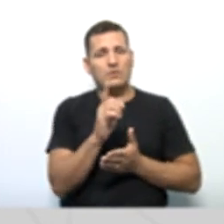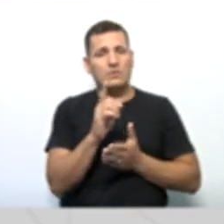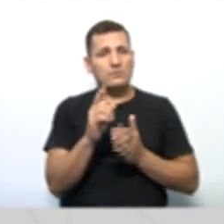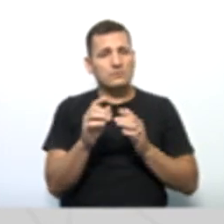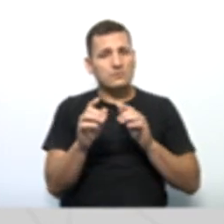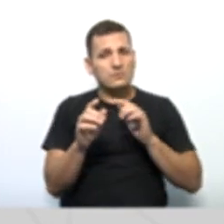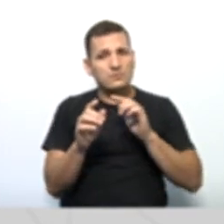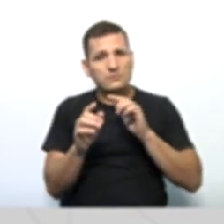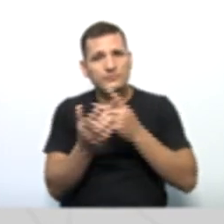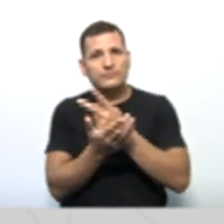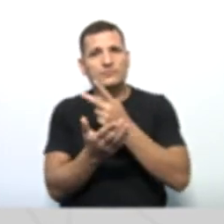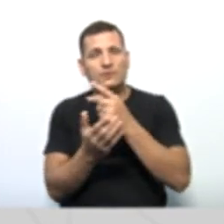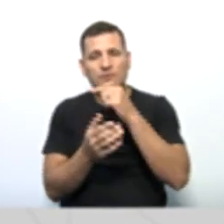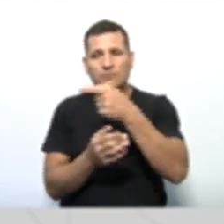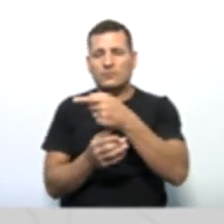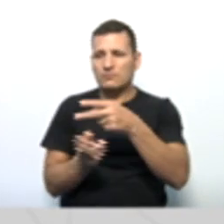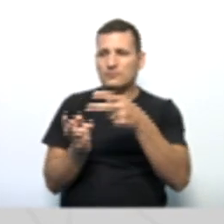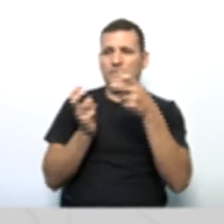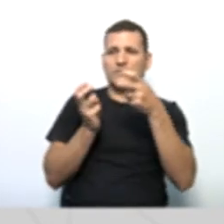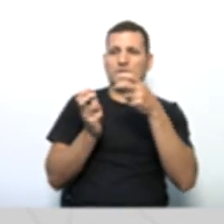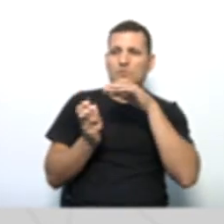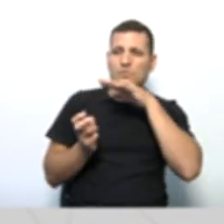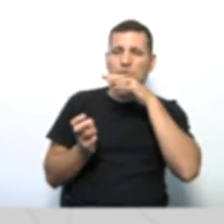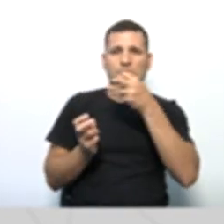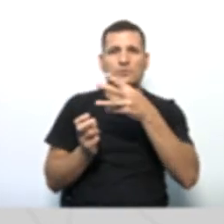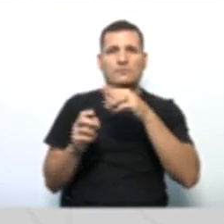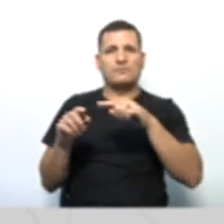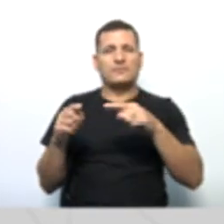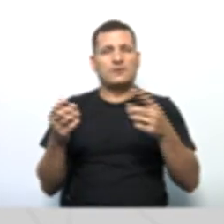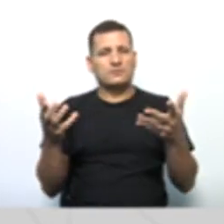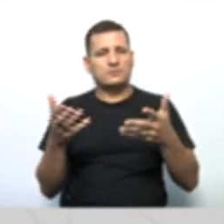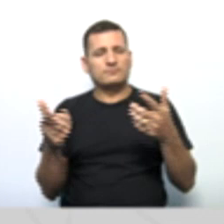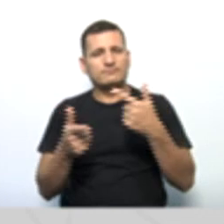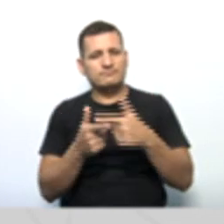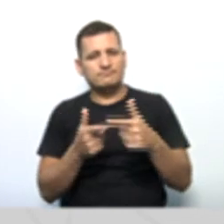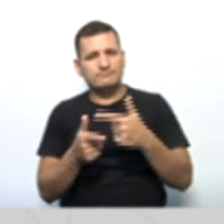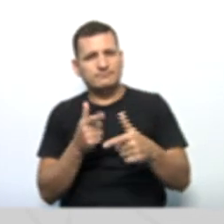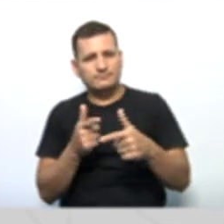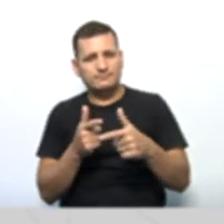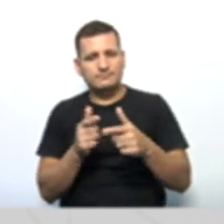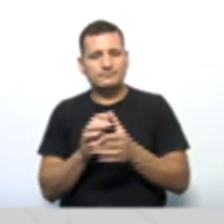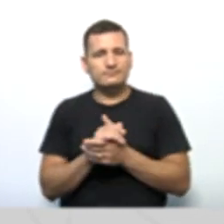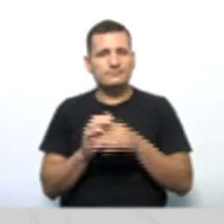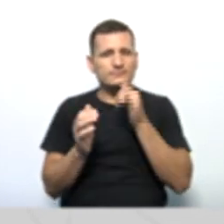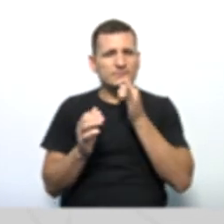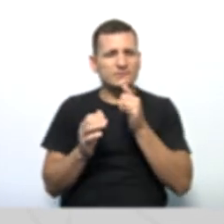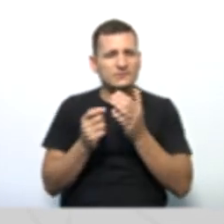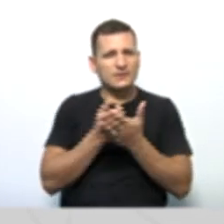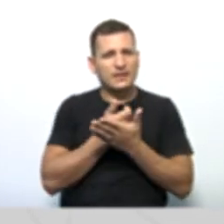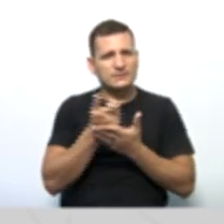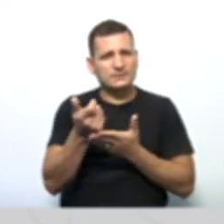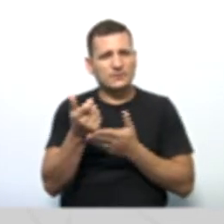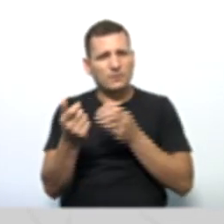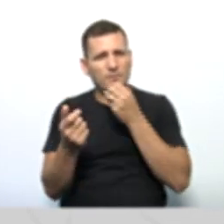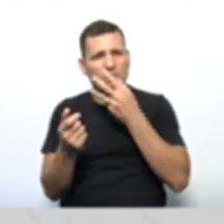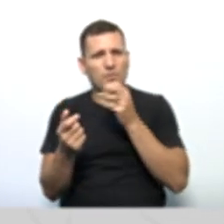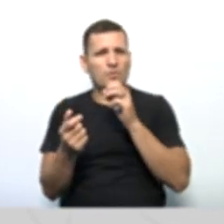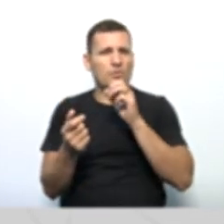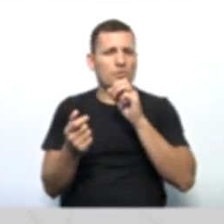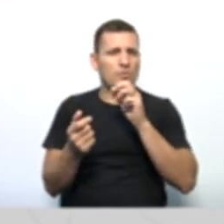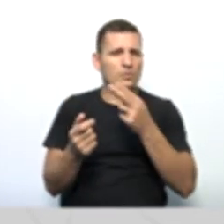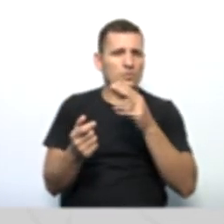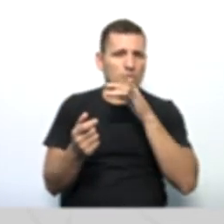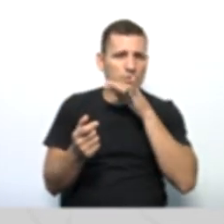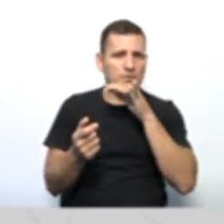dela acontecer. Nossa, mas agora ficou um problema, né? Se a ação só vai ser boa ou ruim depois que ela acontece, como é que eu